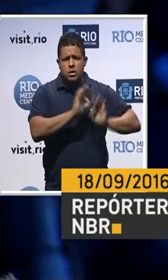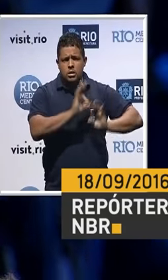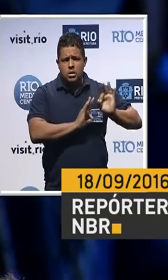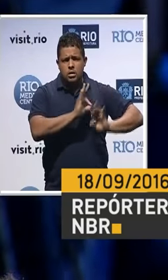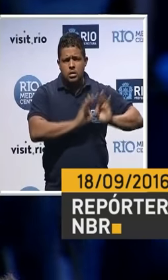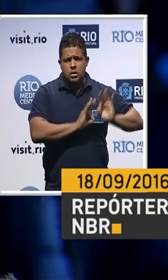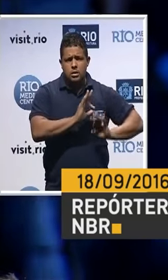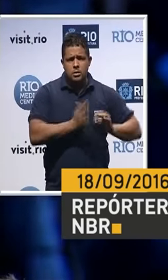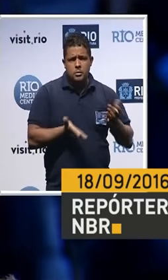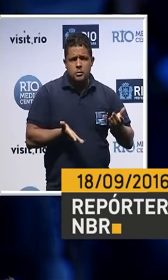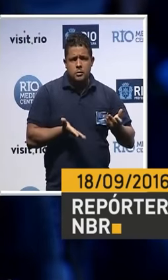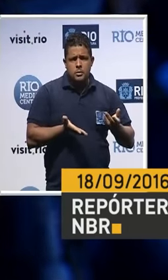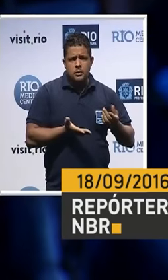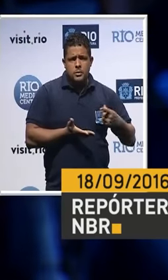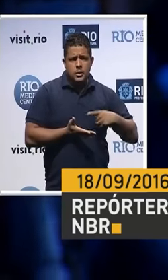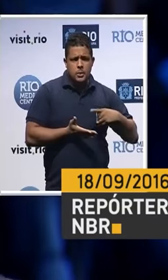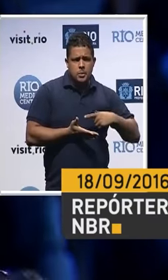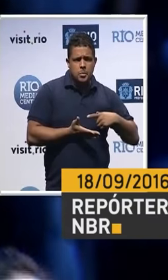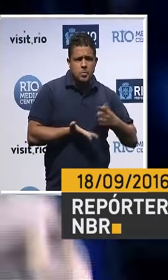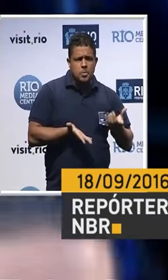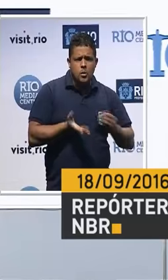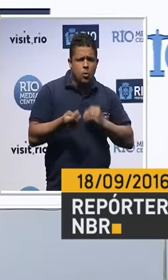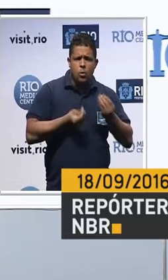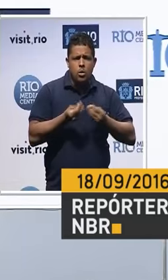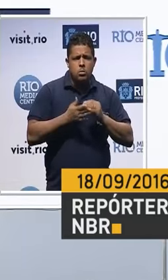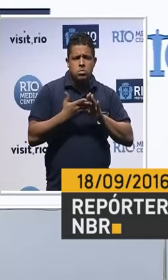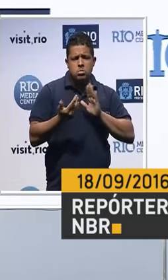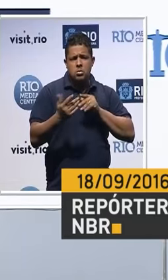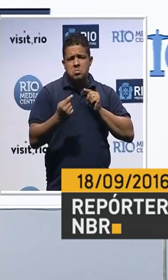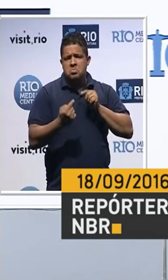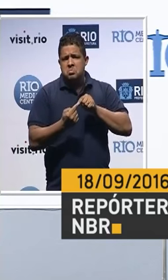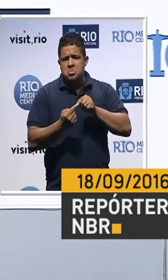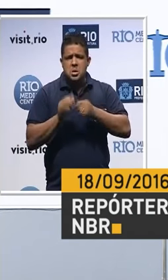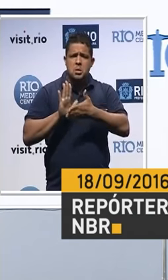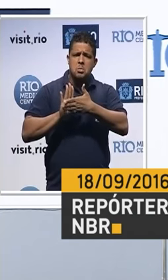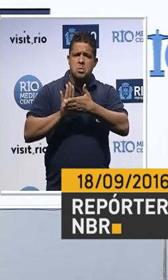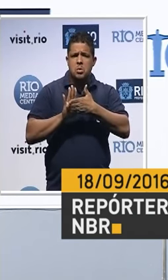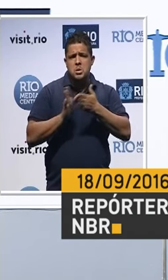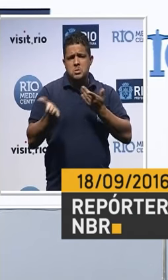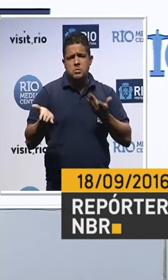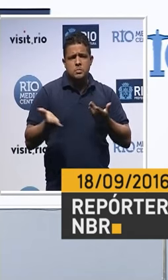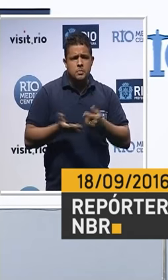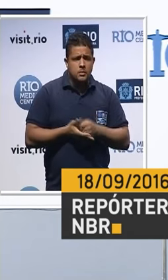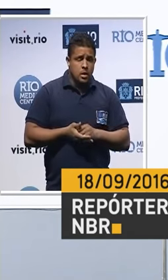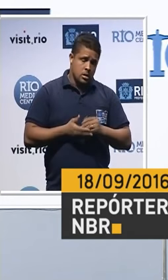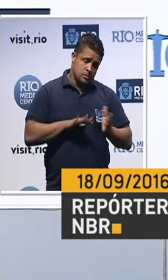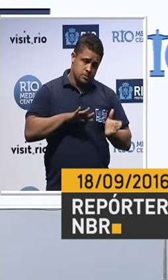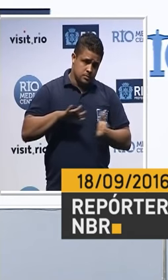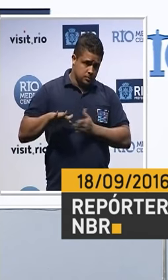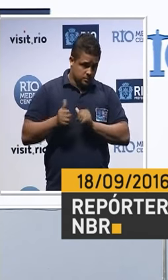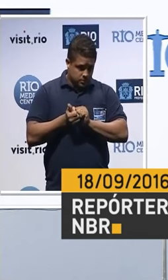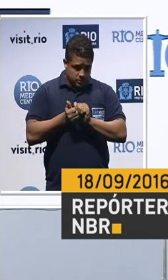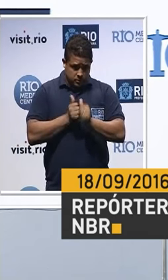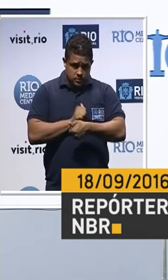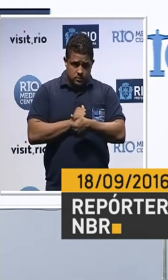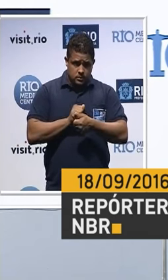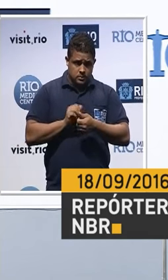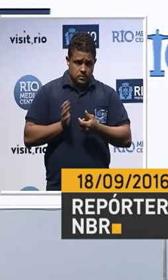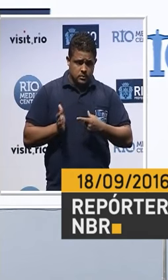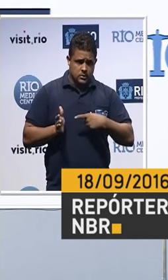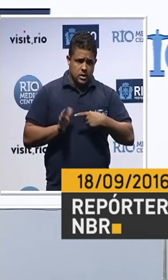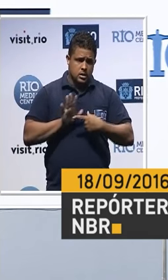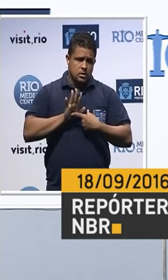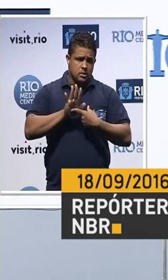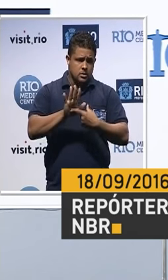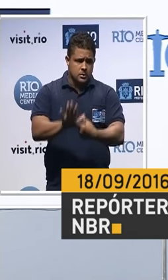com metade do dinheiro que o senhor tem direito? Bom, Vinícius, primeiro, com relação às metas, a exemplo do que eu